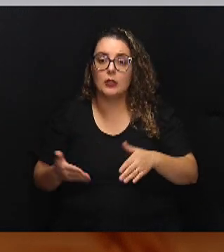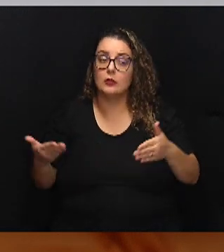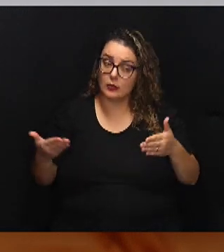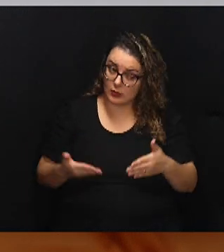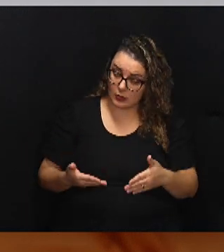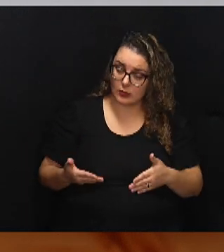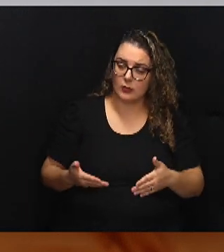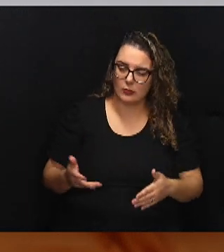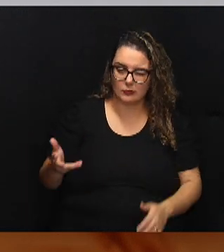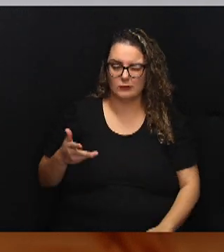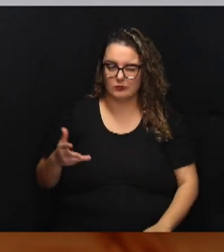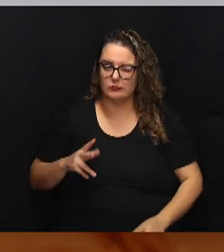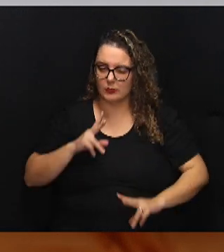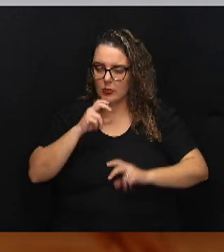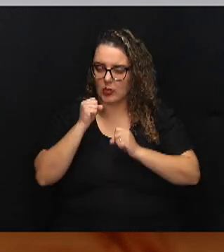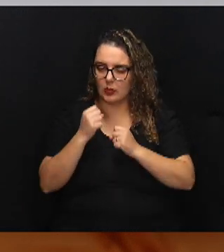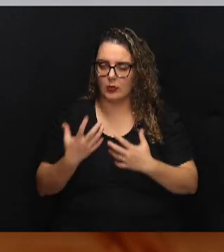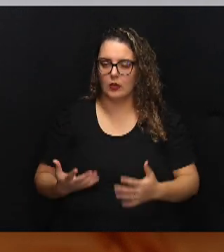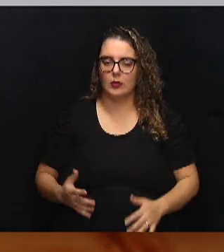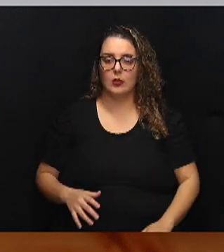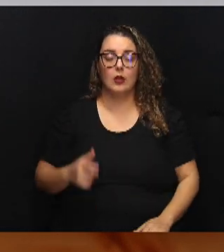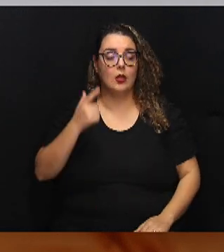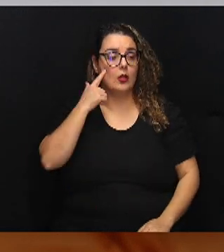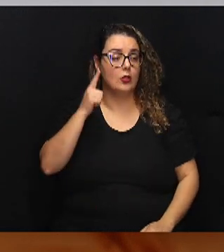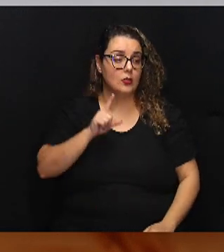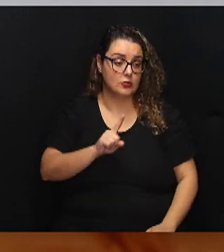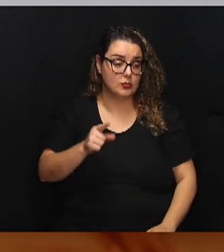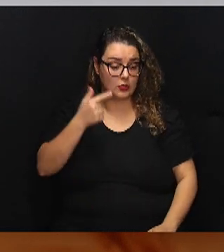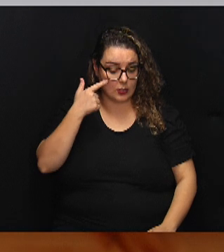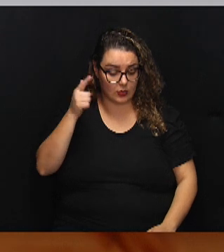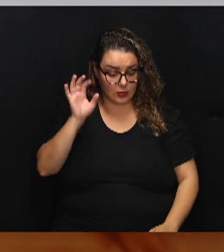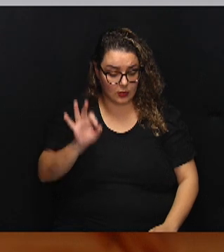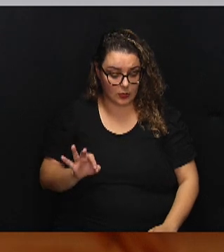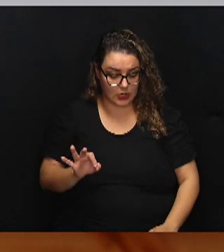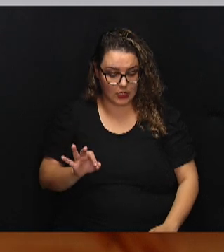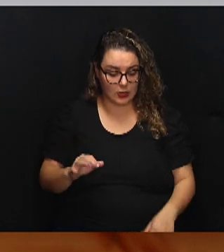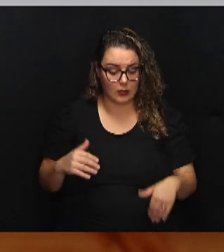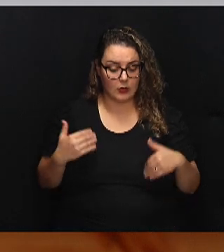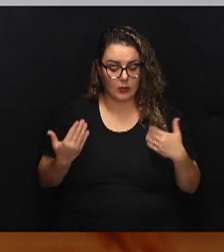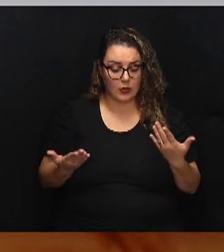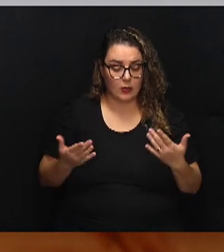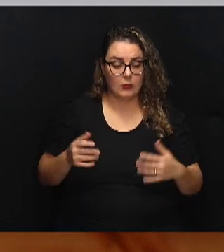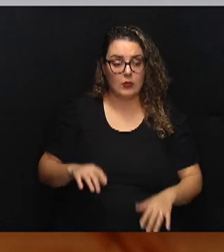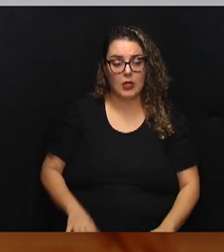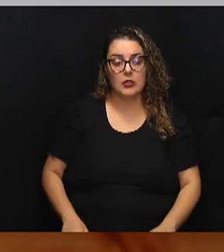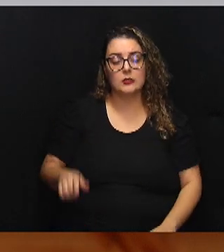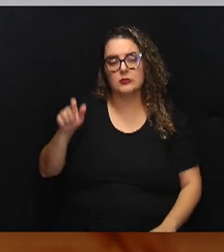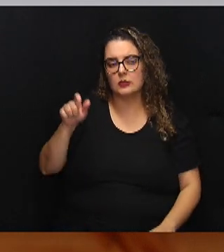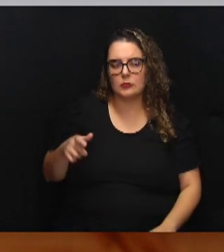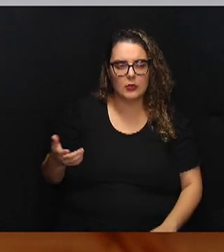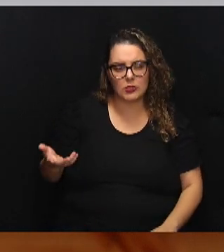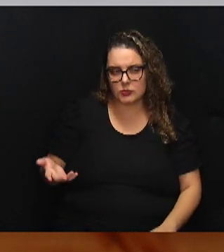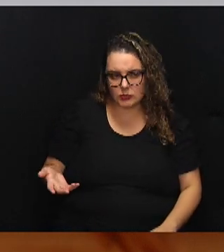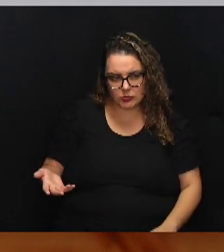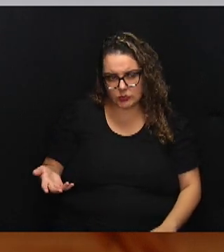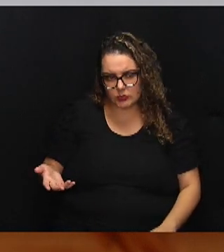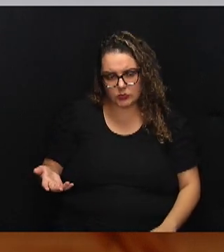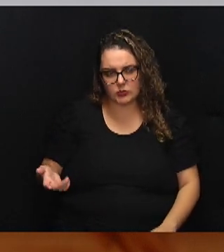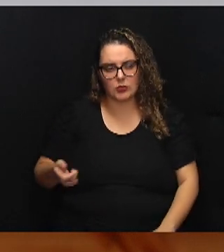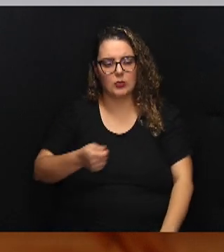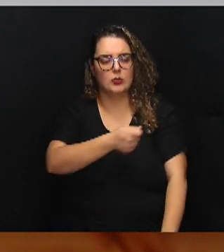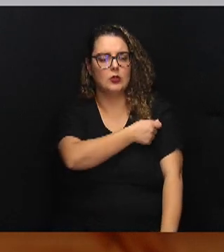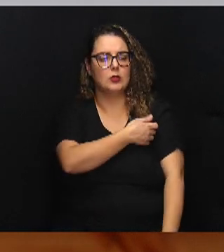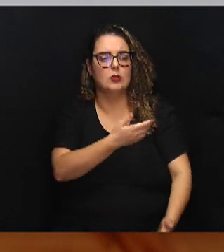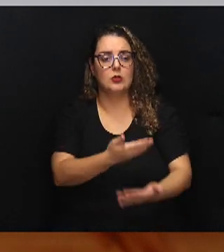de dar uma pegada firme. Boa, claro que não é o ideal, né? Mas e aquele cara, né? Aquele estudante